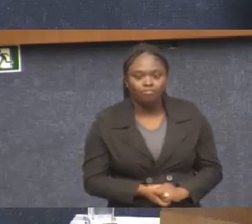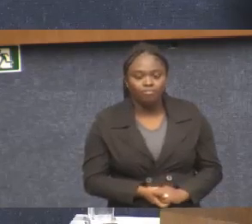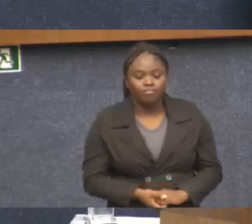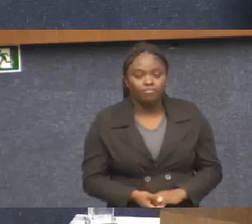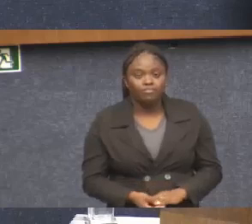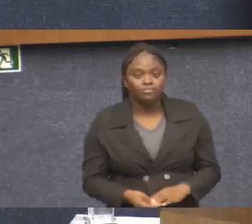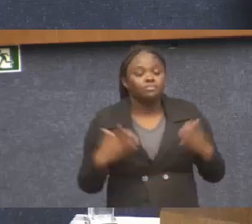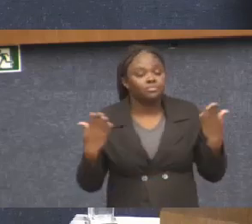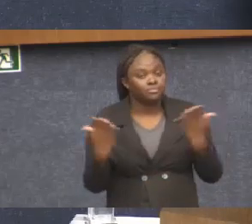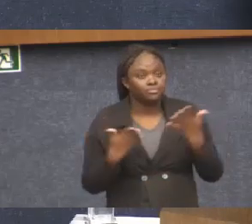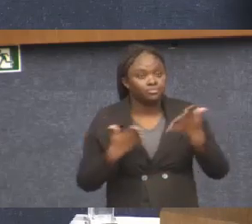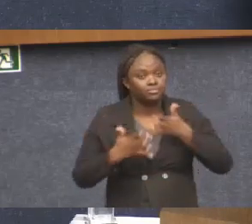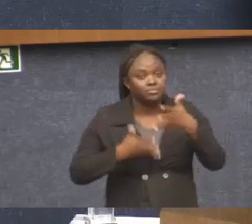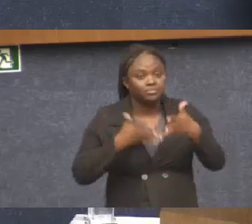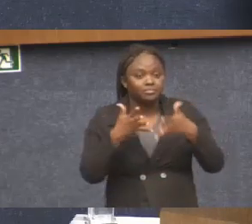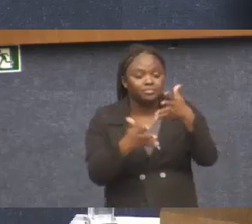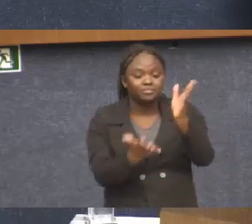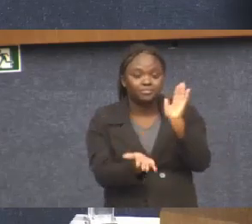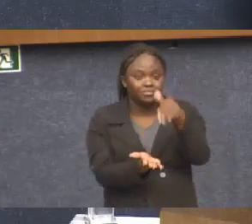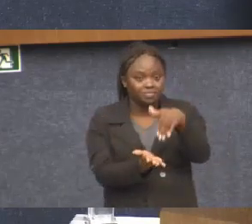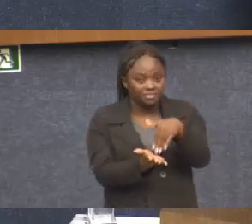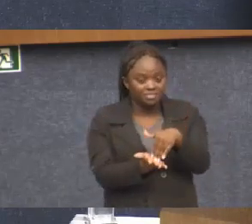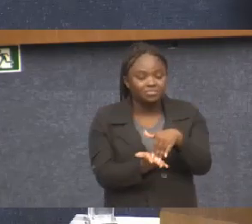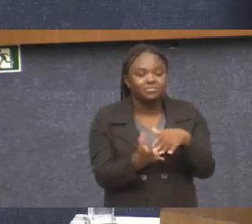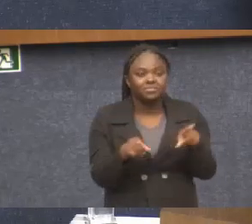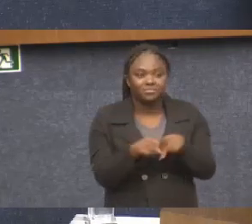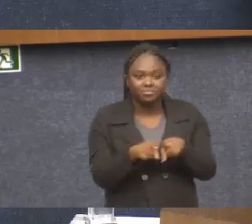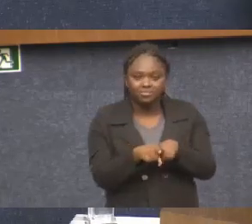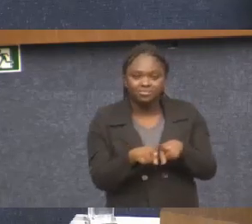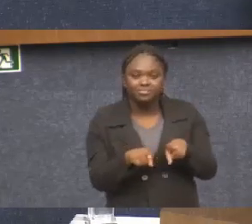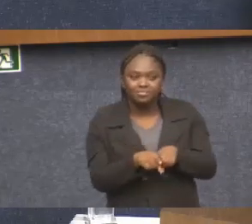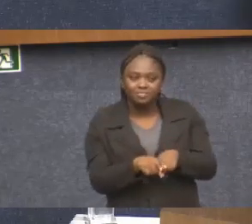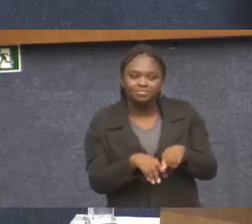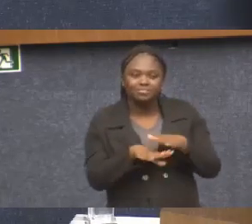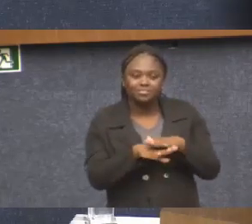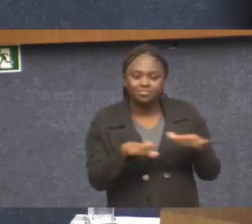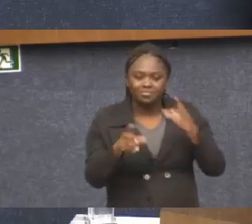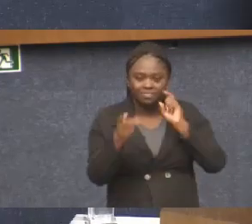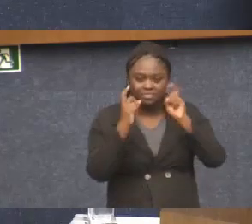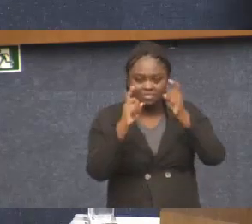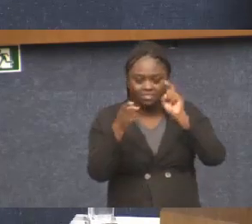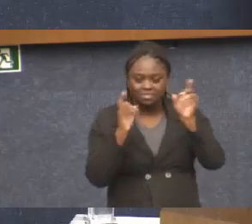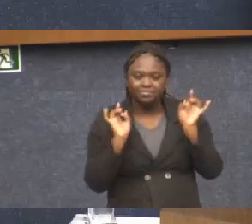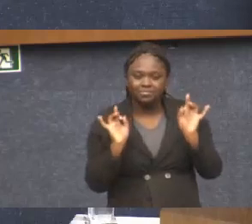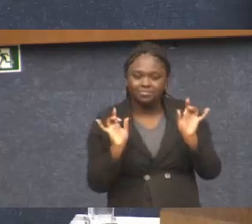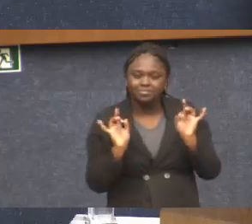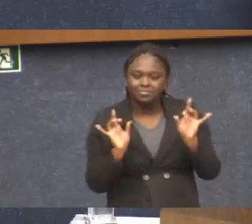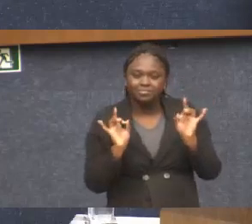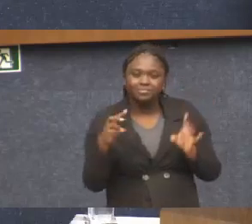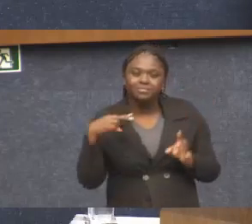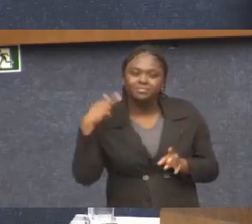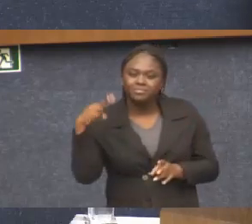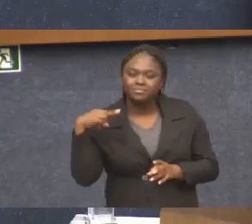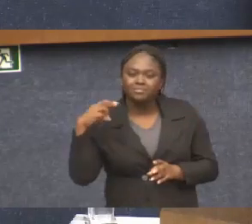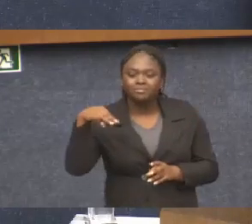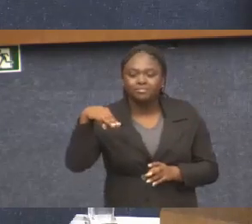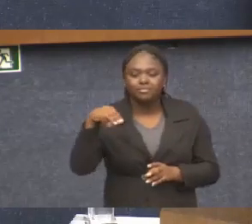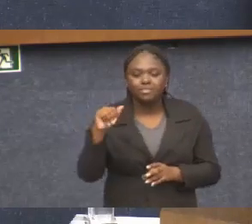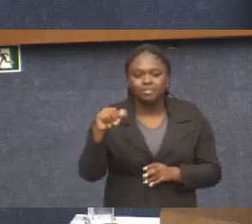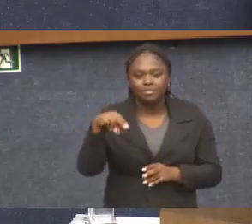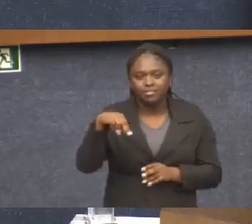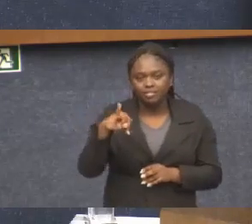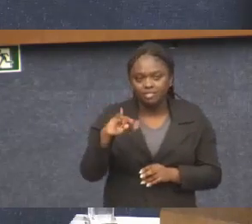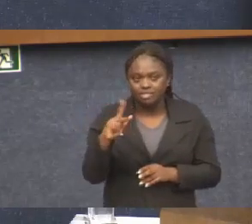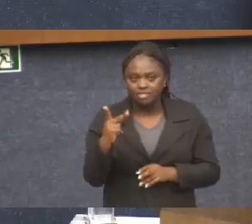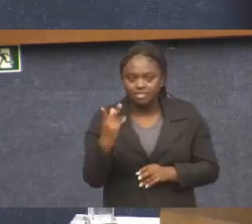E para suas considerações finais e o encerramento regimental desta reunião especial, o vereador Maninho